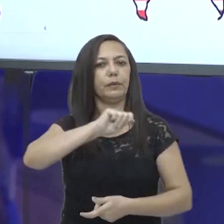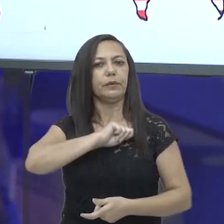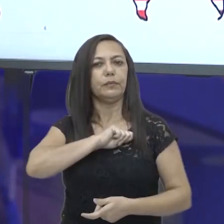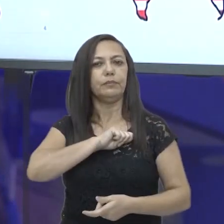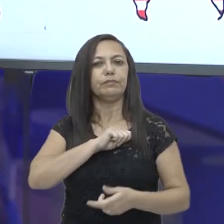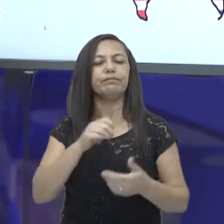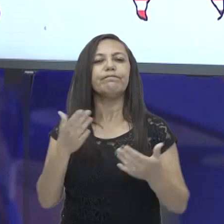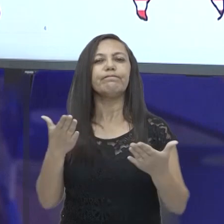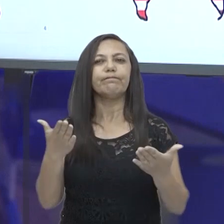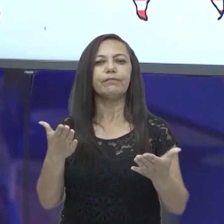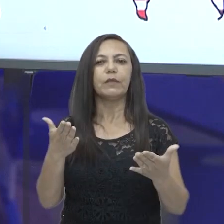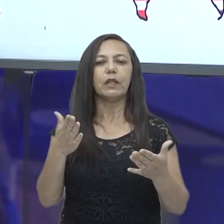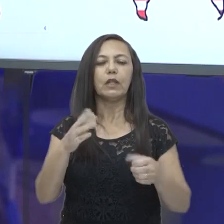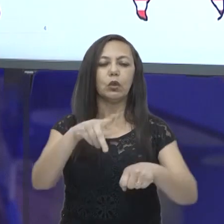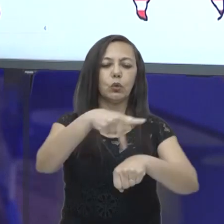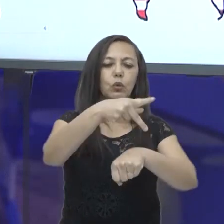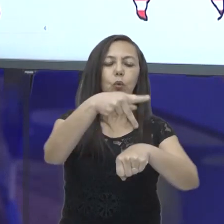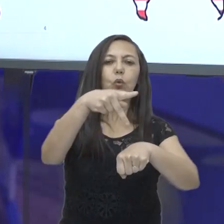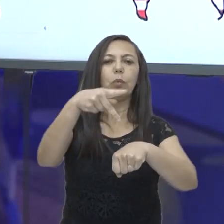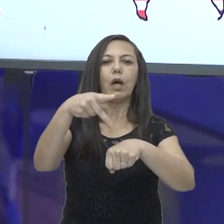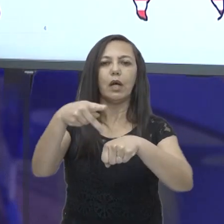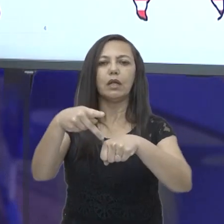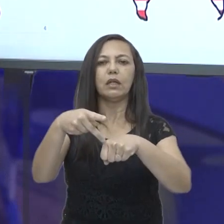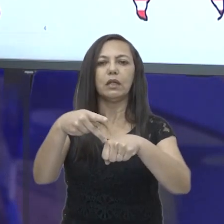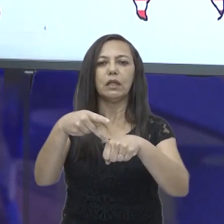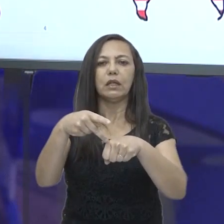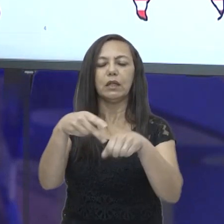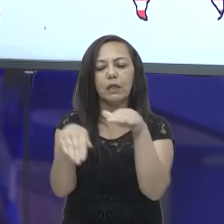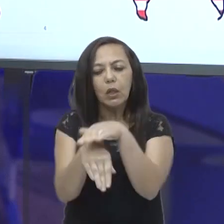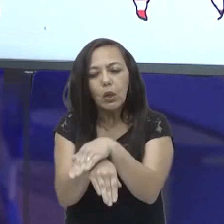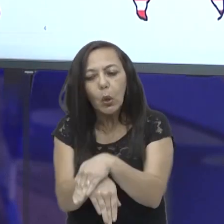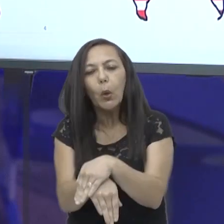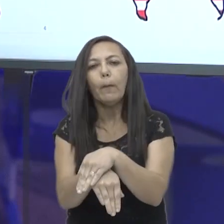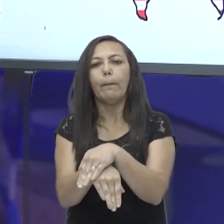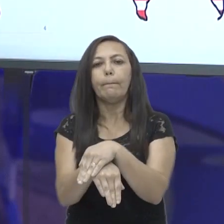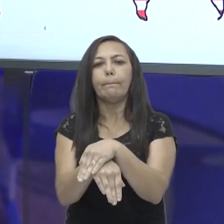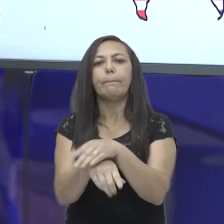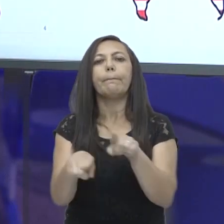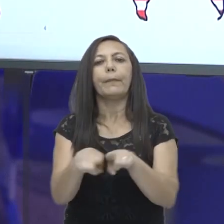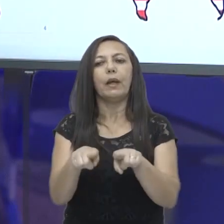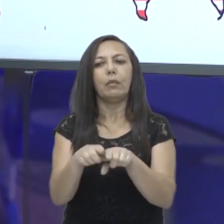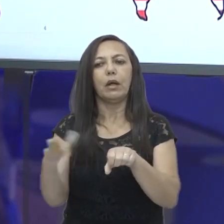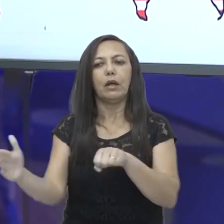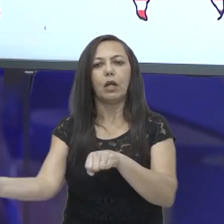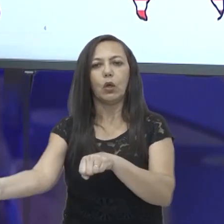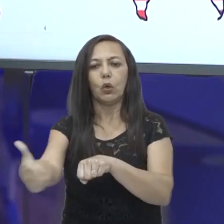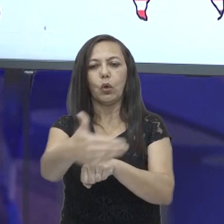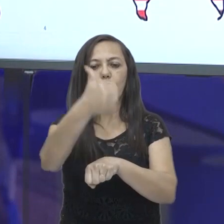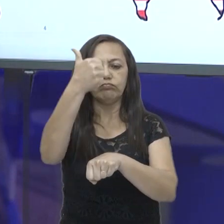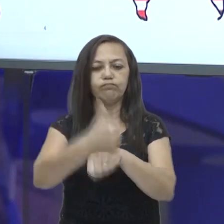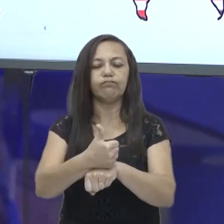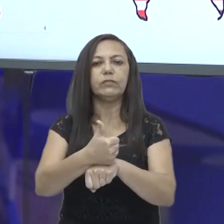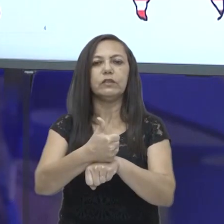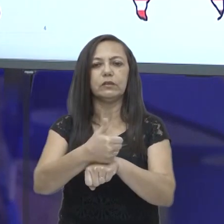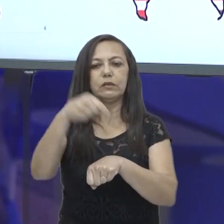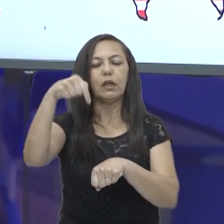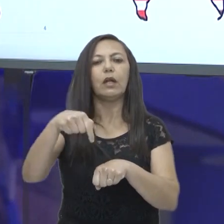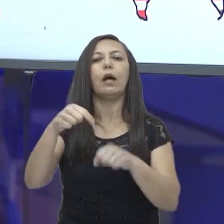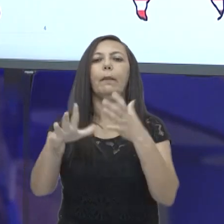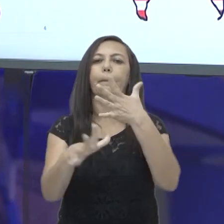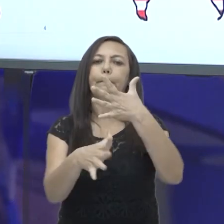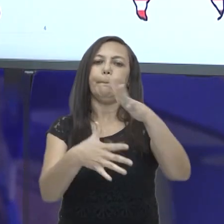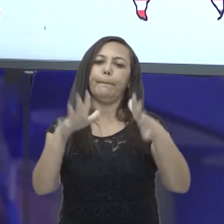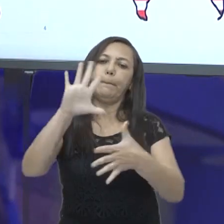Espanhola, ou seja, dos países que era subordinado e colonizado aqui nas